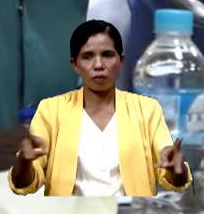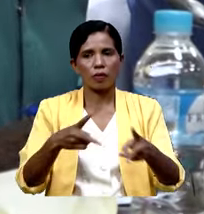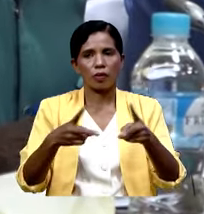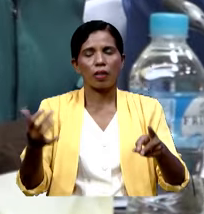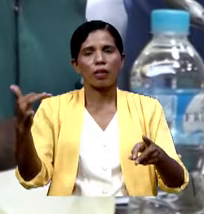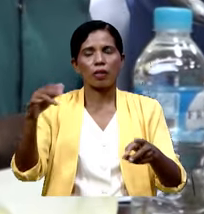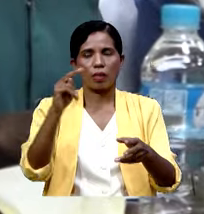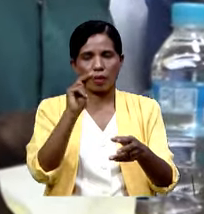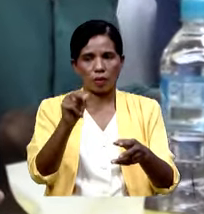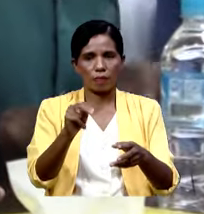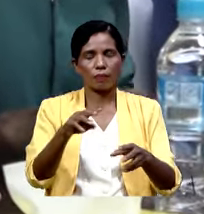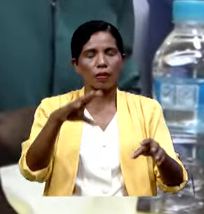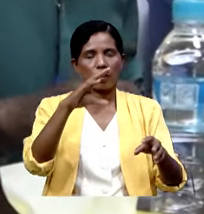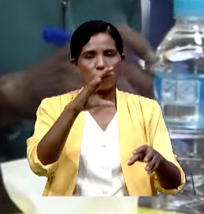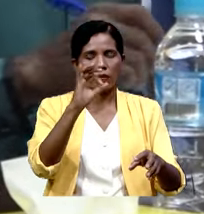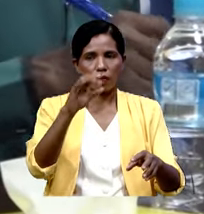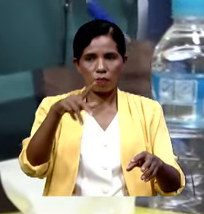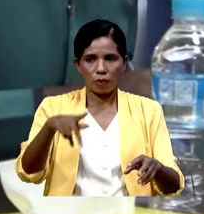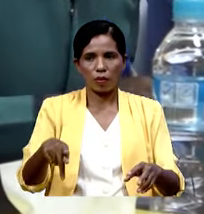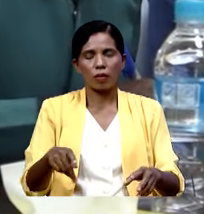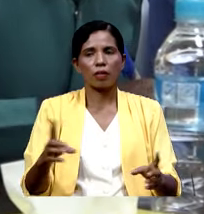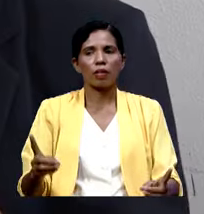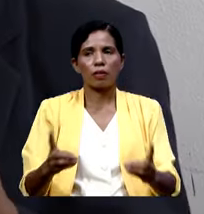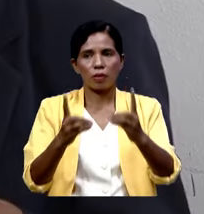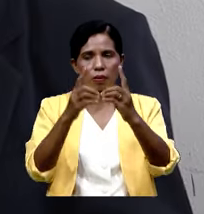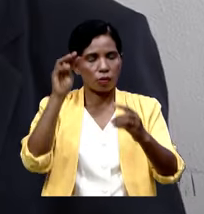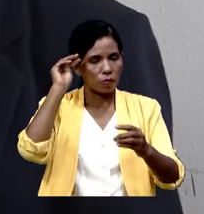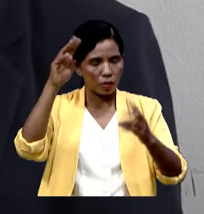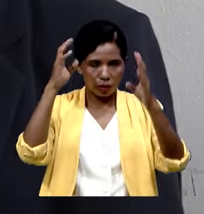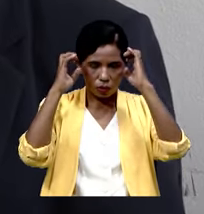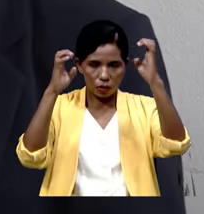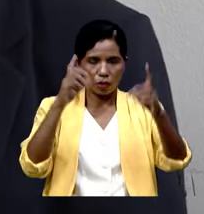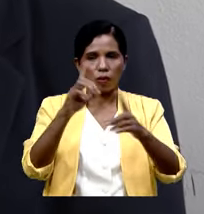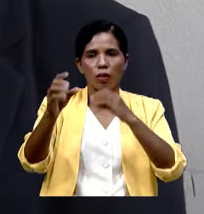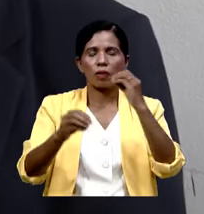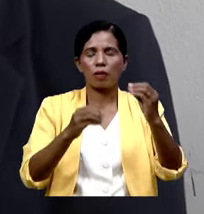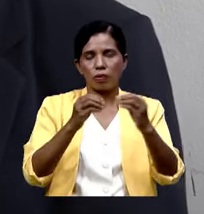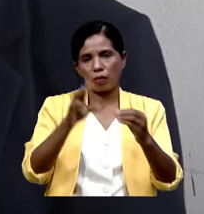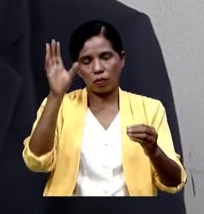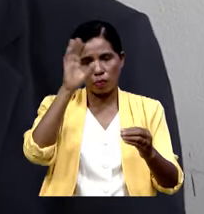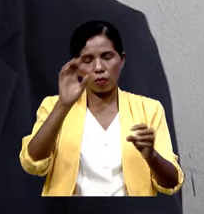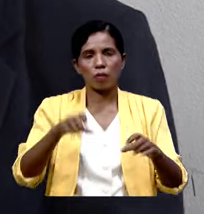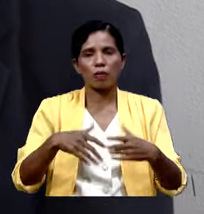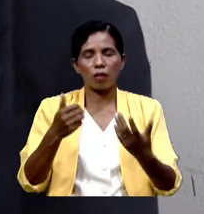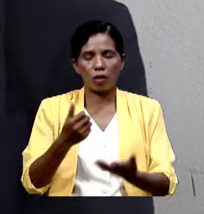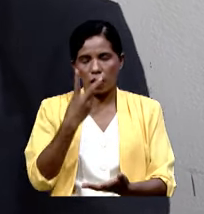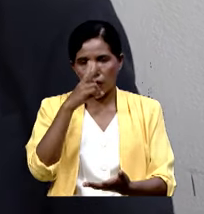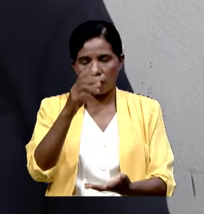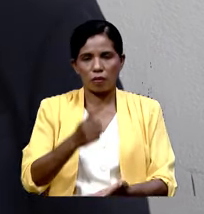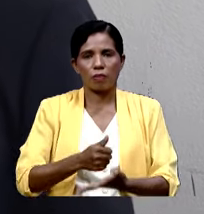Siranian. Comissão Função Pública, MOS, se assora o Ministério da Educação, onde coalia ato buca solução para assunto